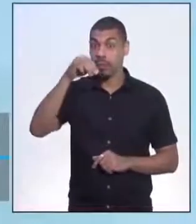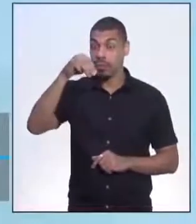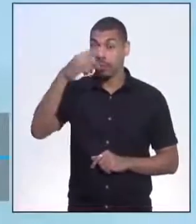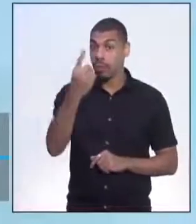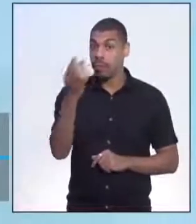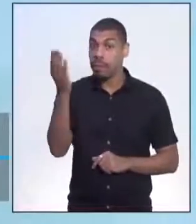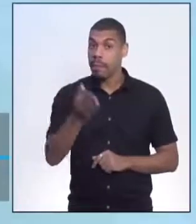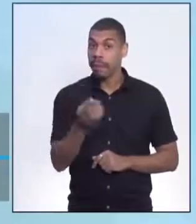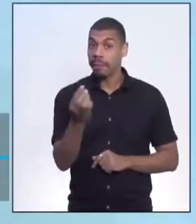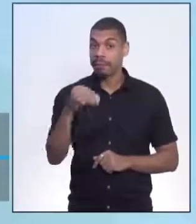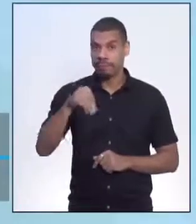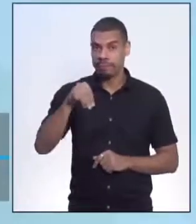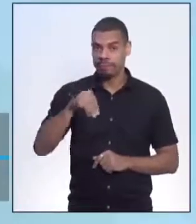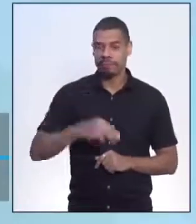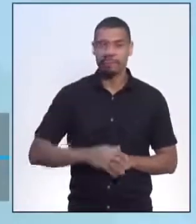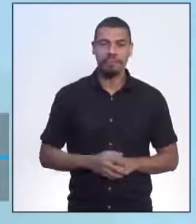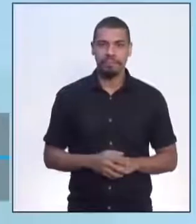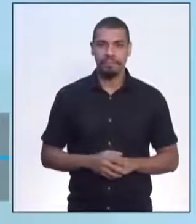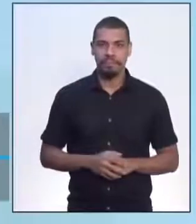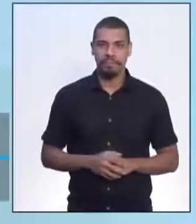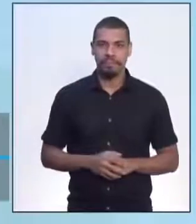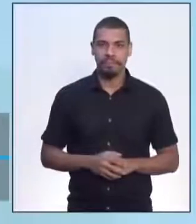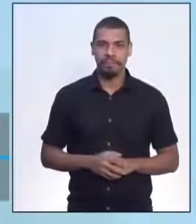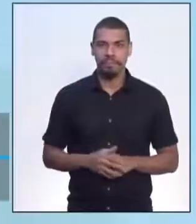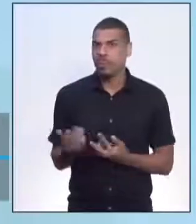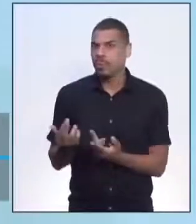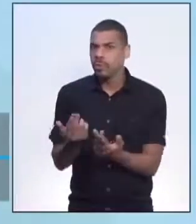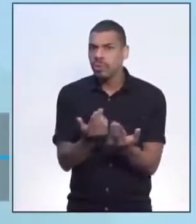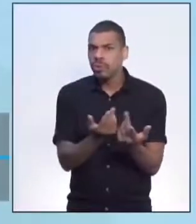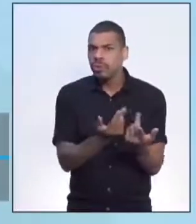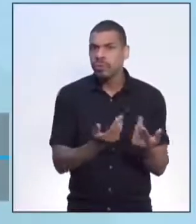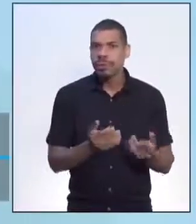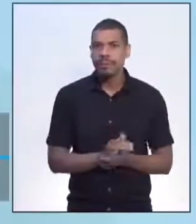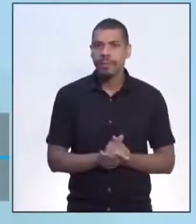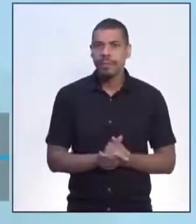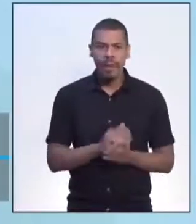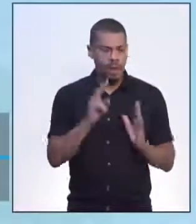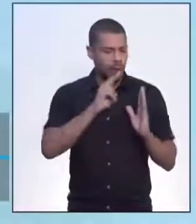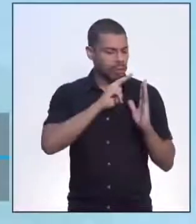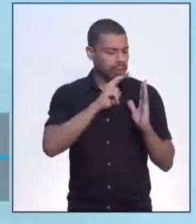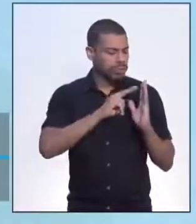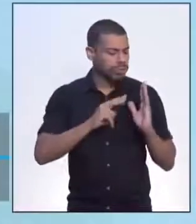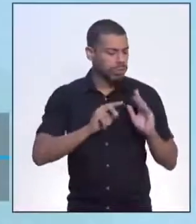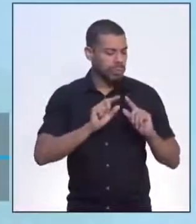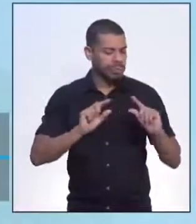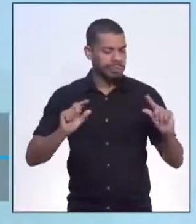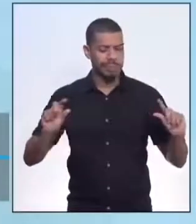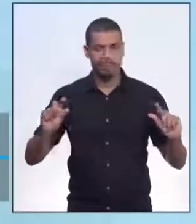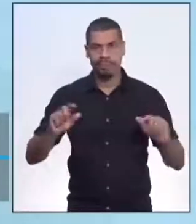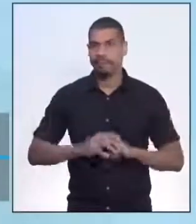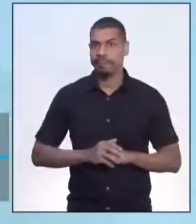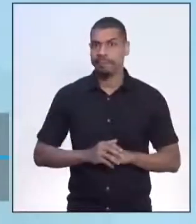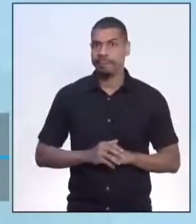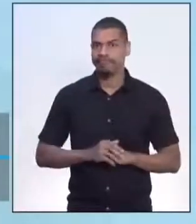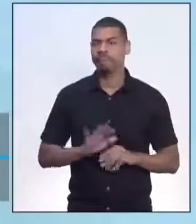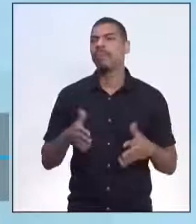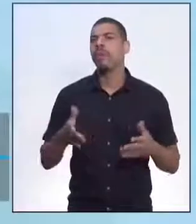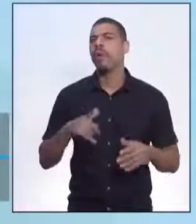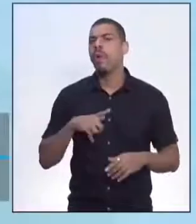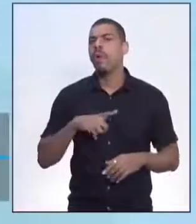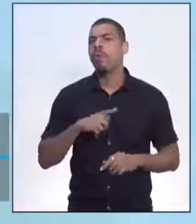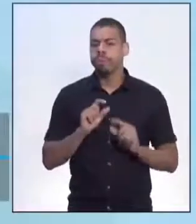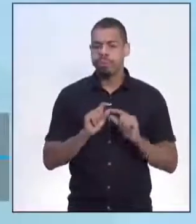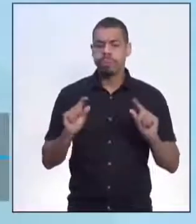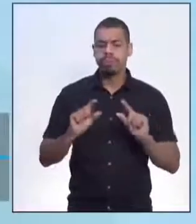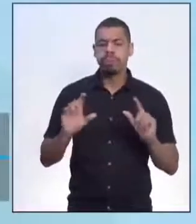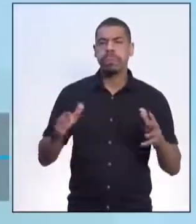para responder, tá? Faz a mesma coisa. Lê a sentença bonitinha, verifica a